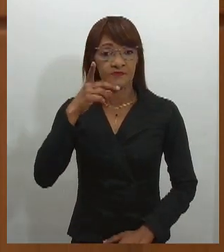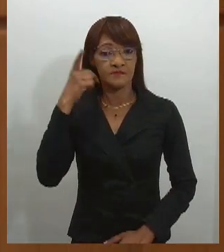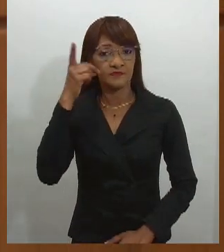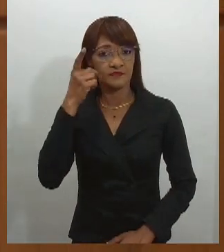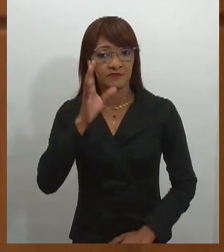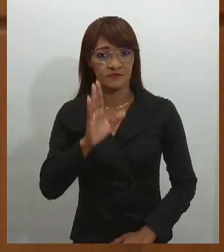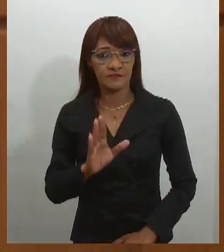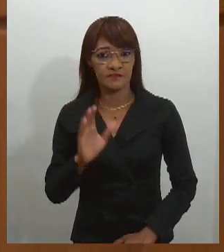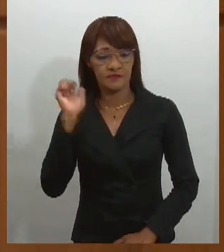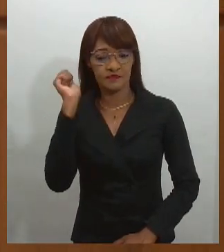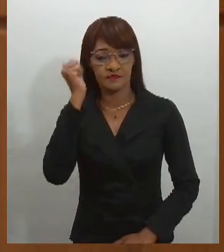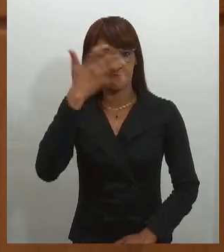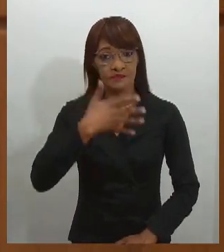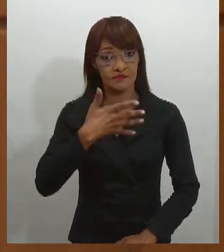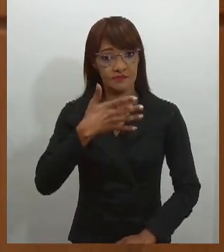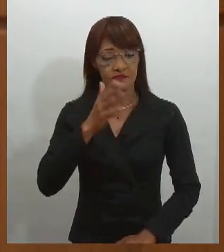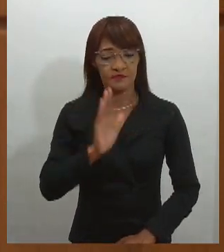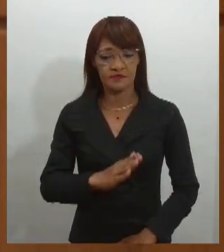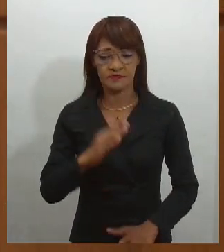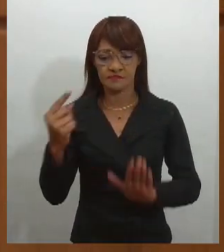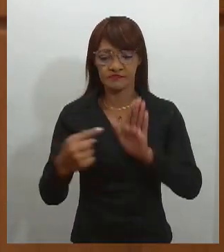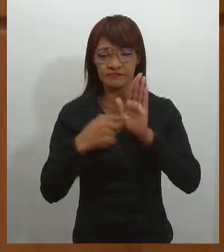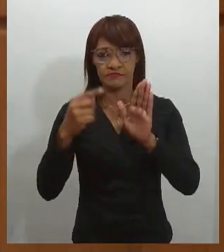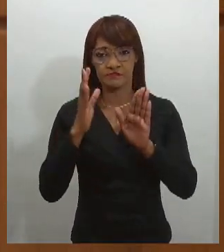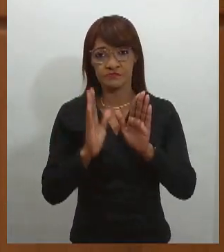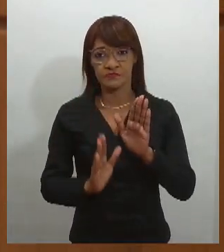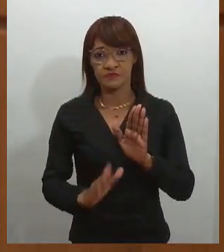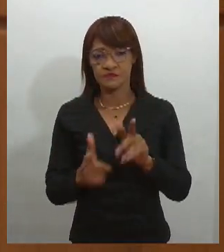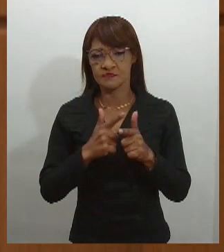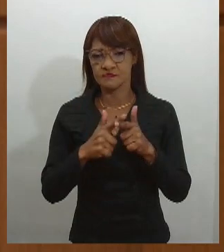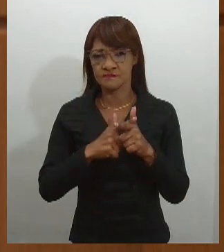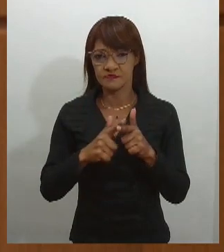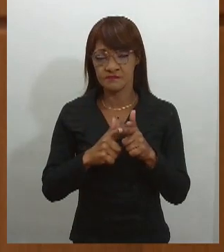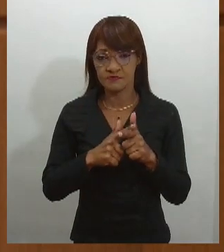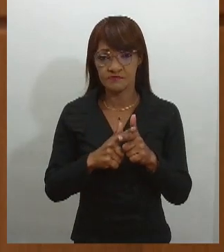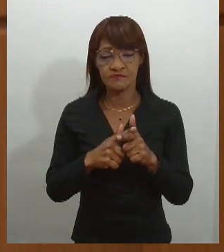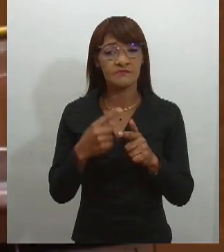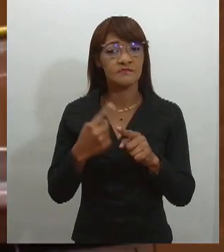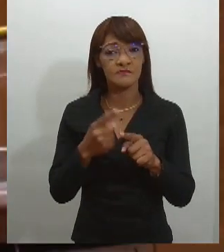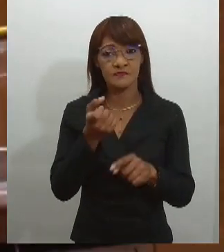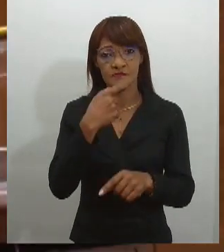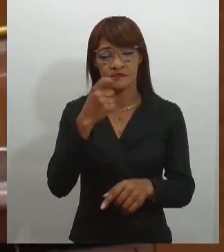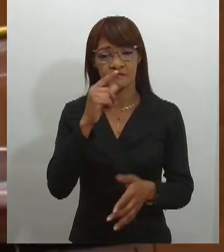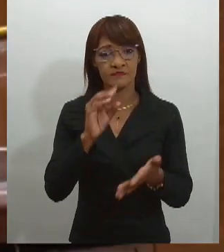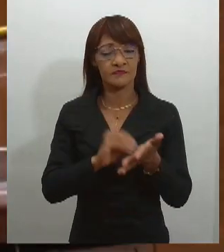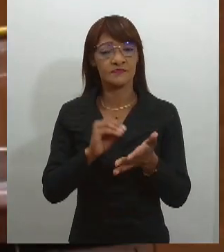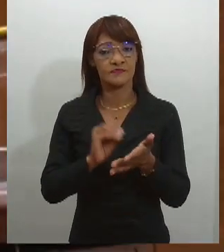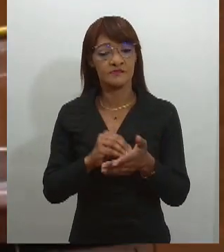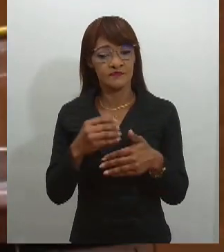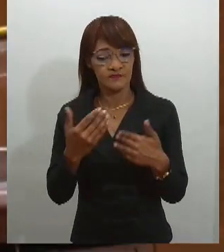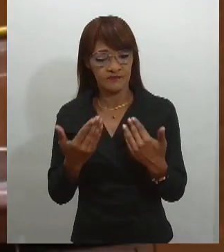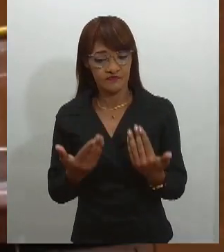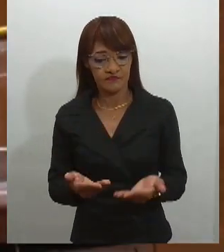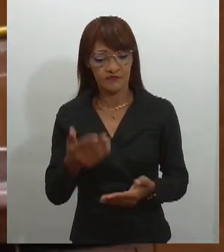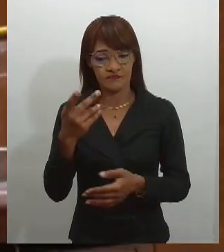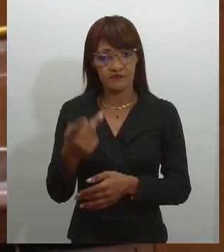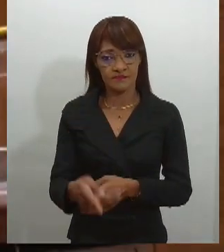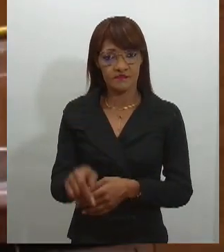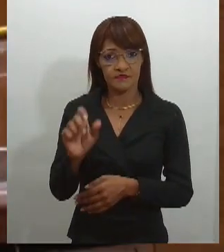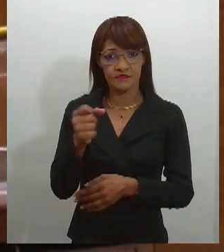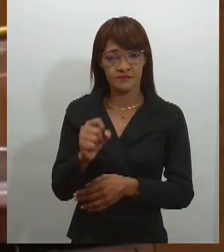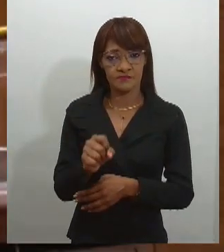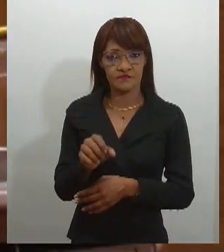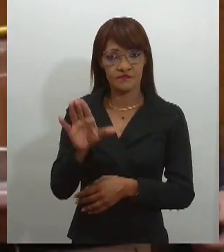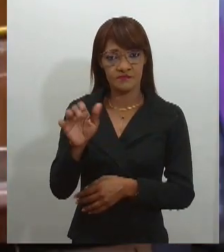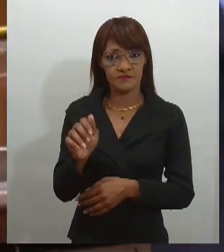que denunciou problemas na distribuição de remédios pelo Centro de Atenção à Saúde de Sergipe, o CASE, que